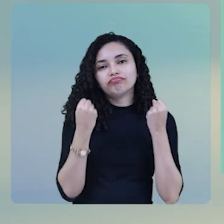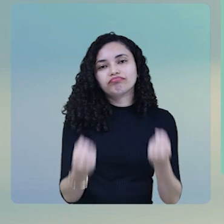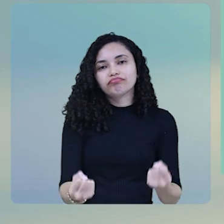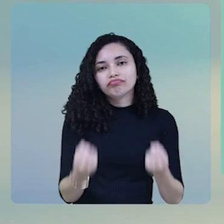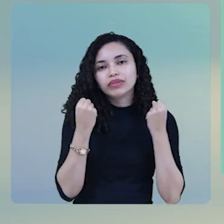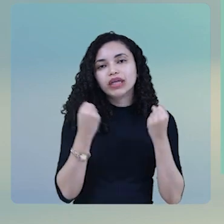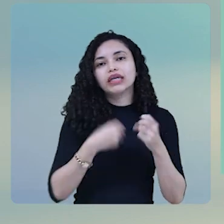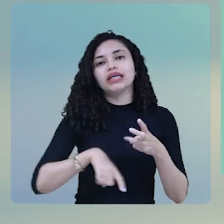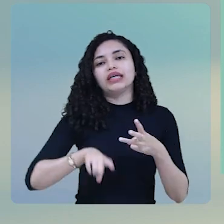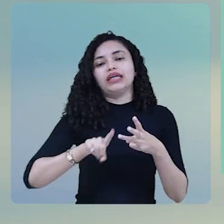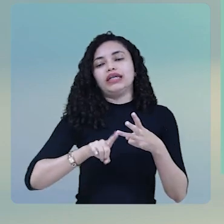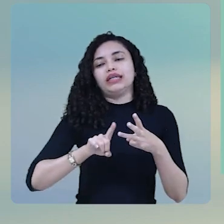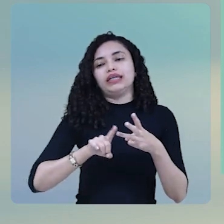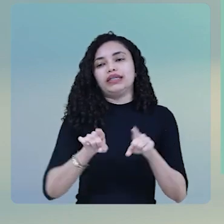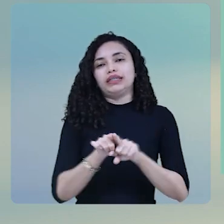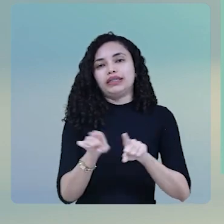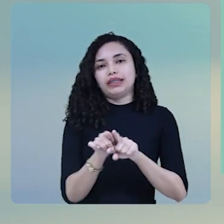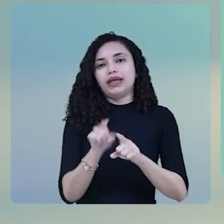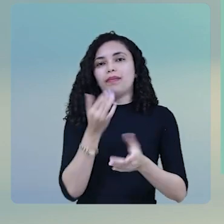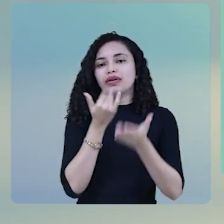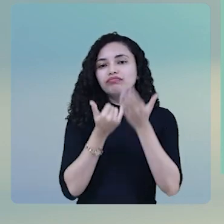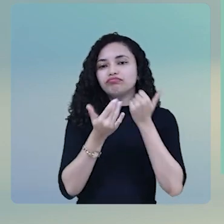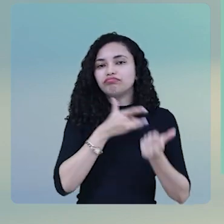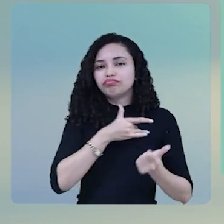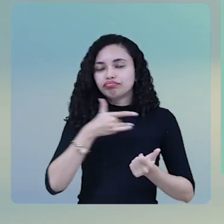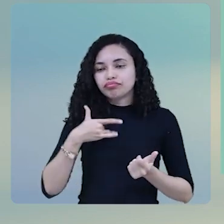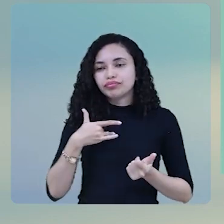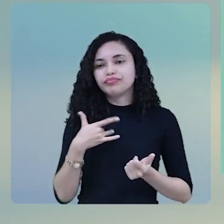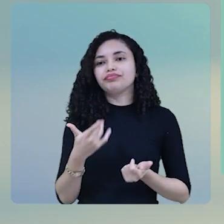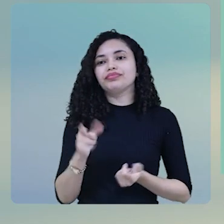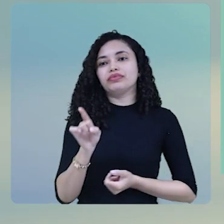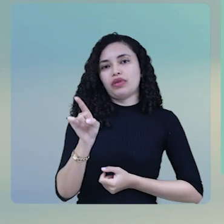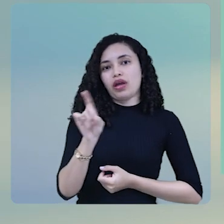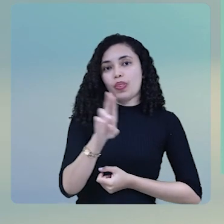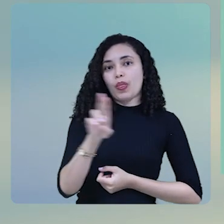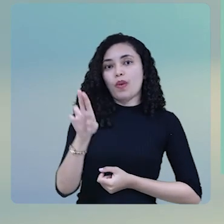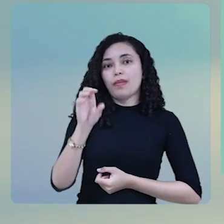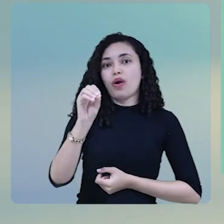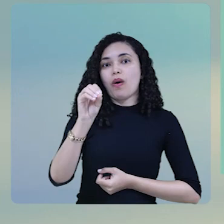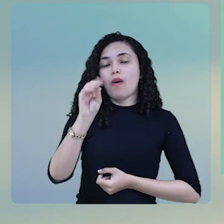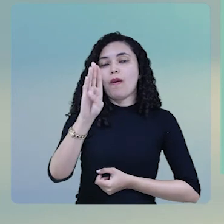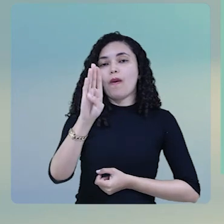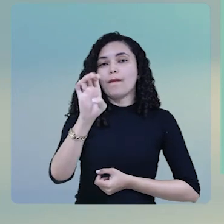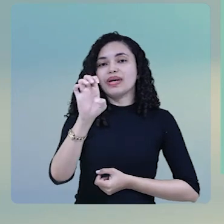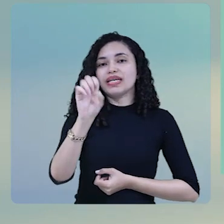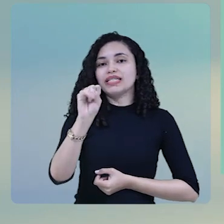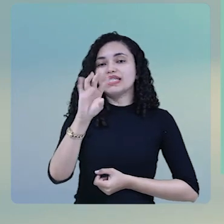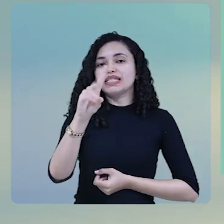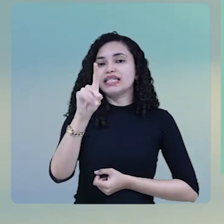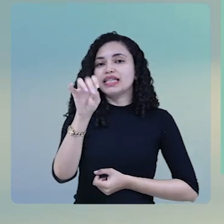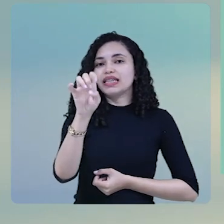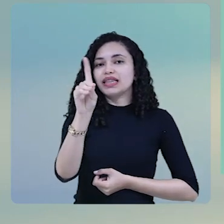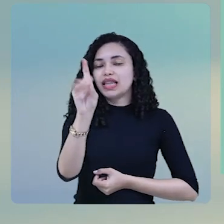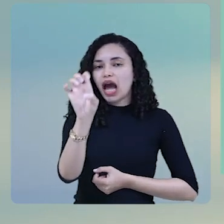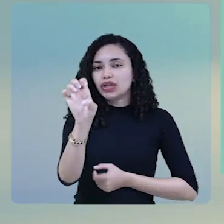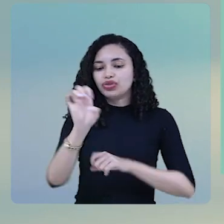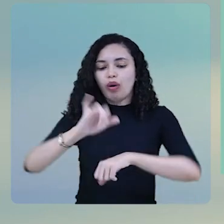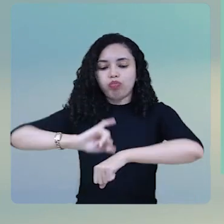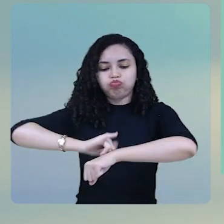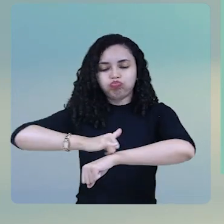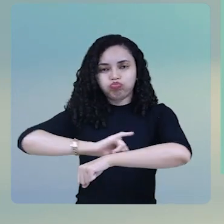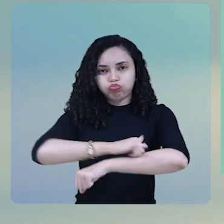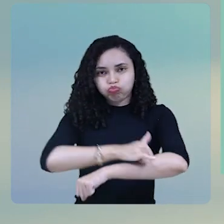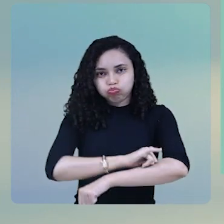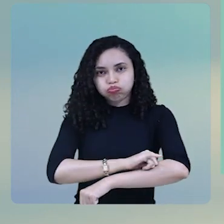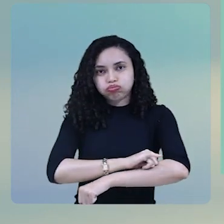exercício físico, à falta de hábitos alimentares, que é a obesidade. E segundo a Organização Mundial da